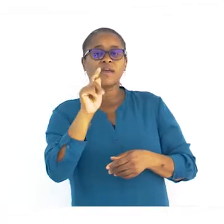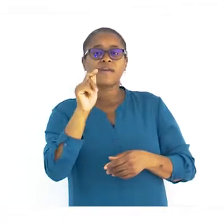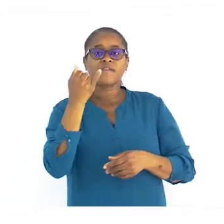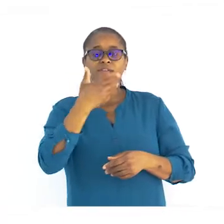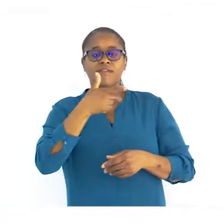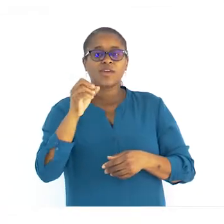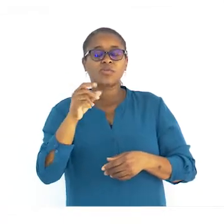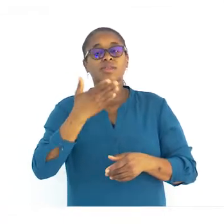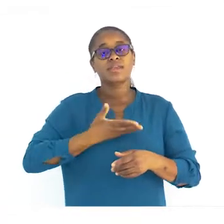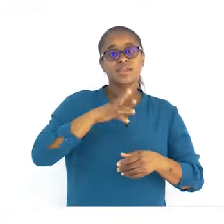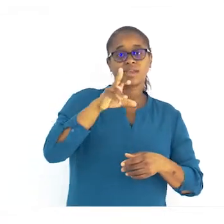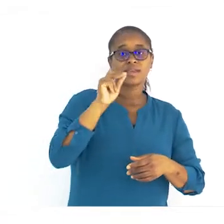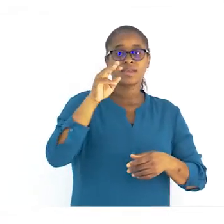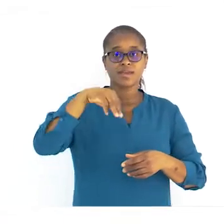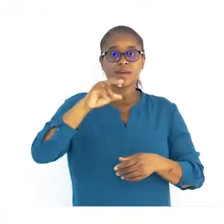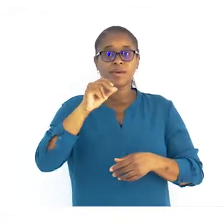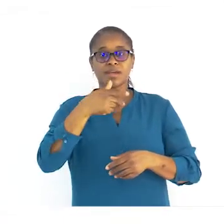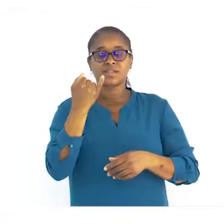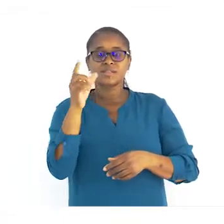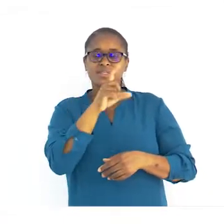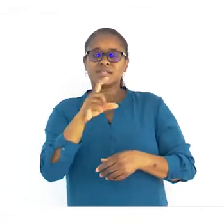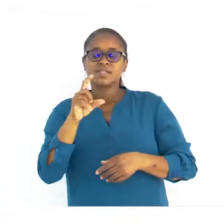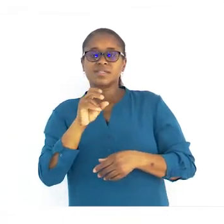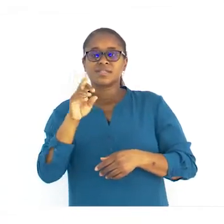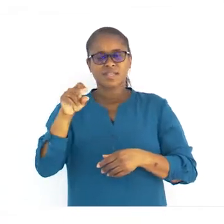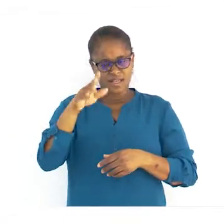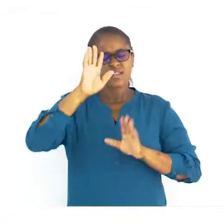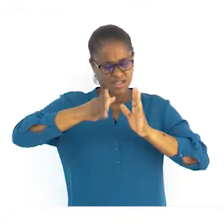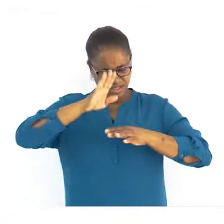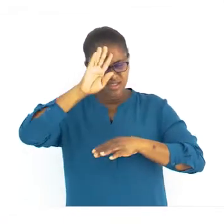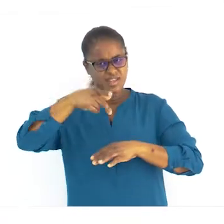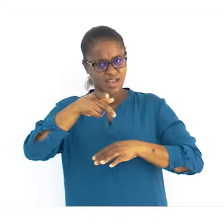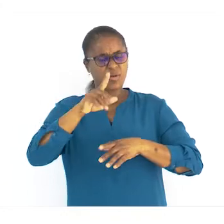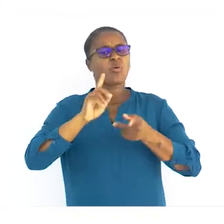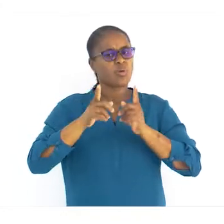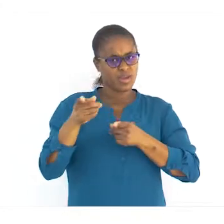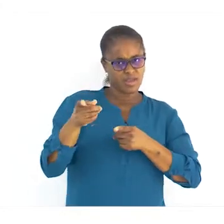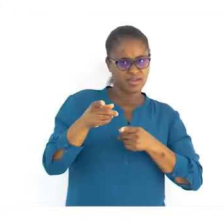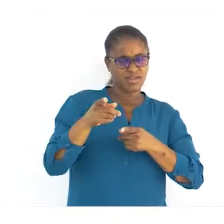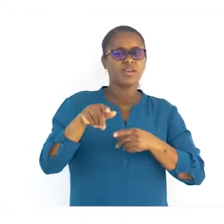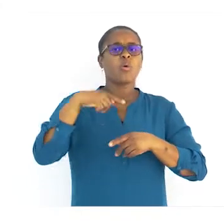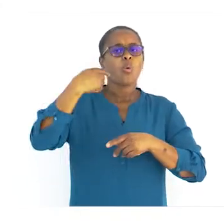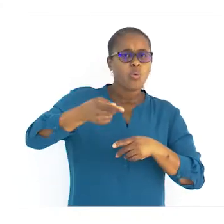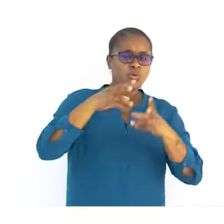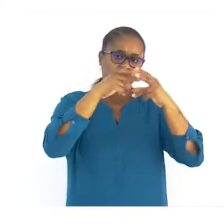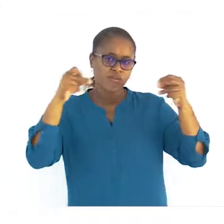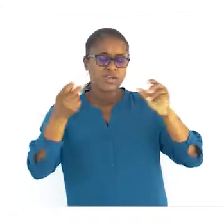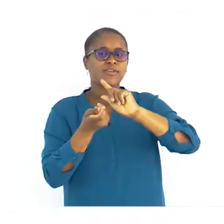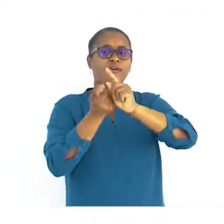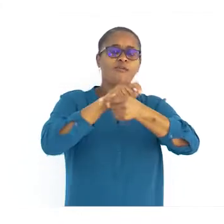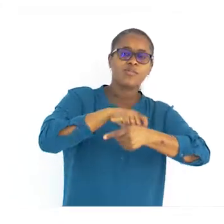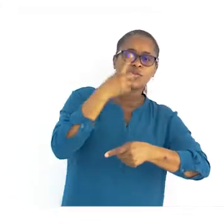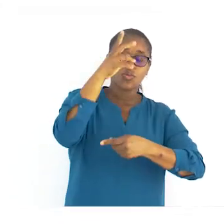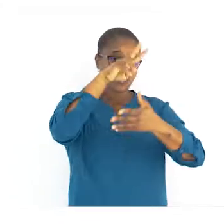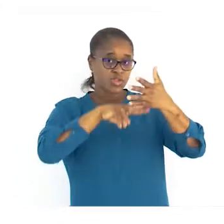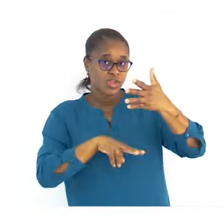que é dramatizar? A ver, vamos. Depois, um outro conceito que o professor conseguiu encontrar é a transformação de um texto